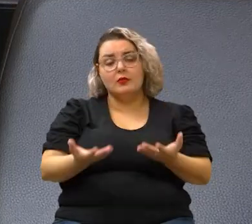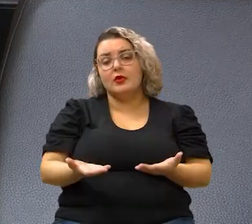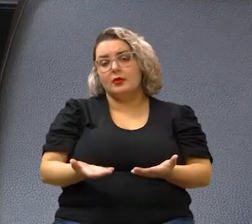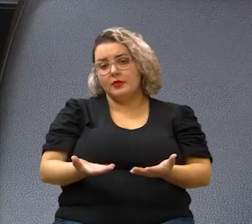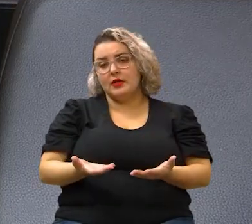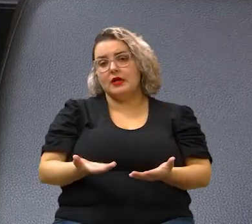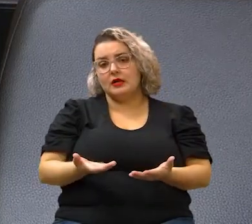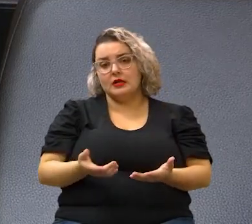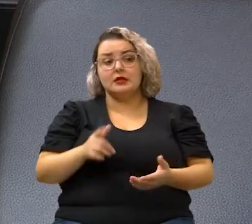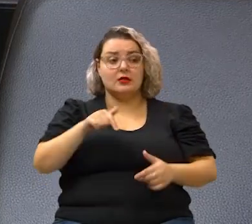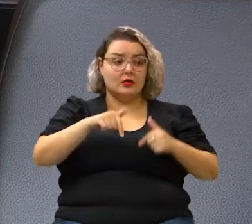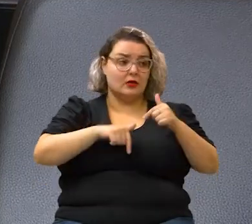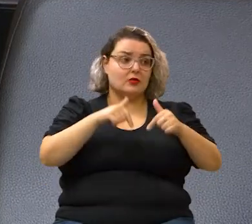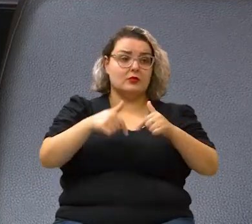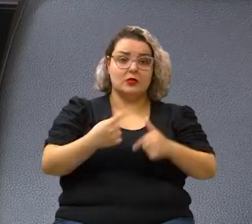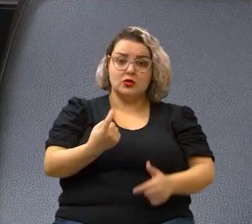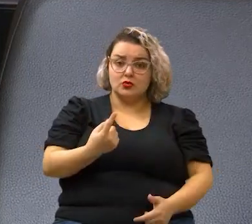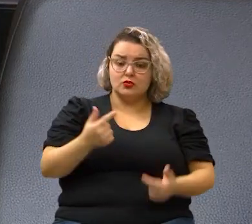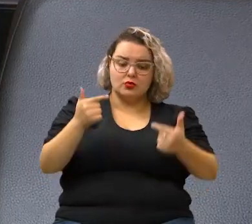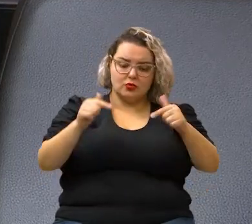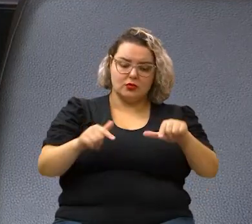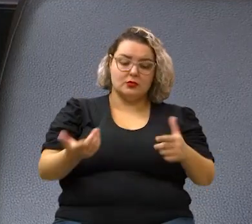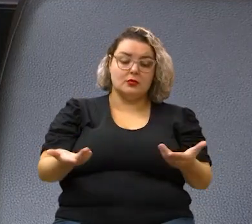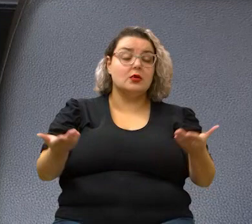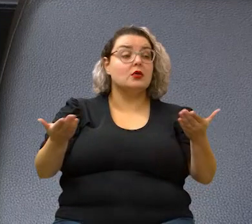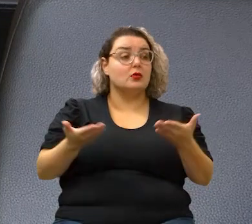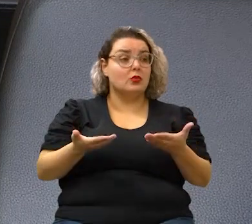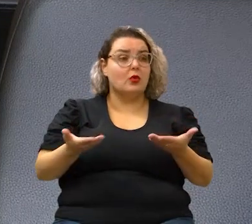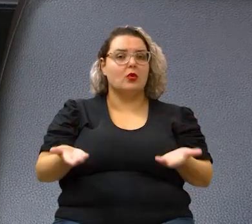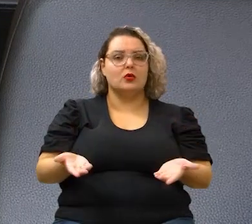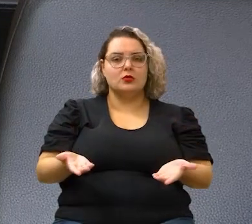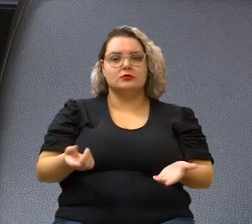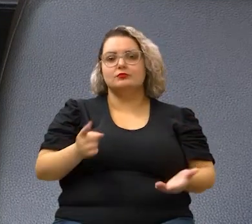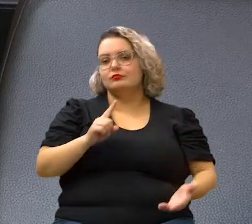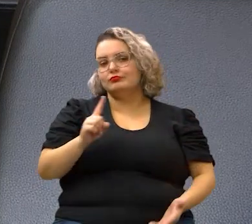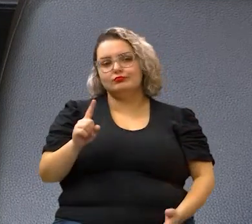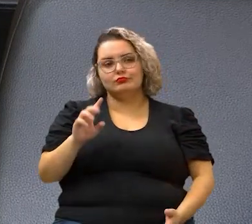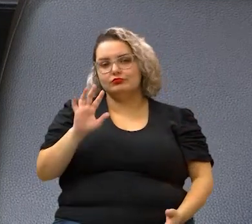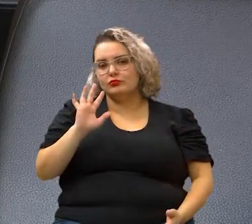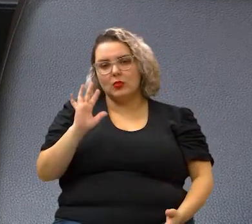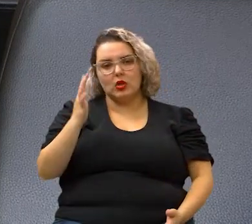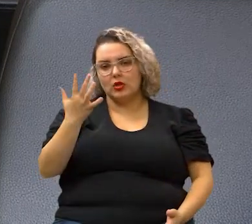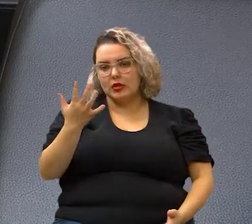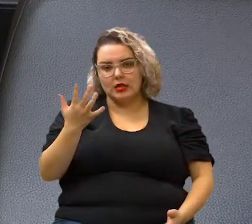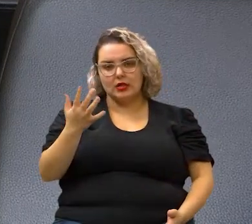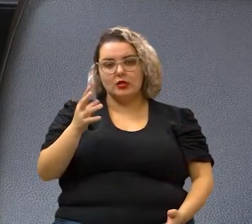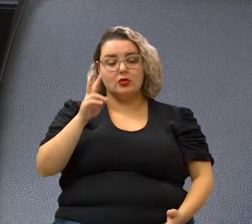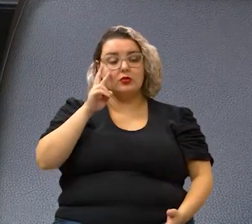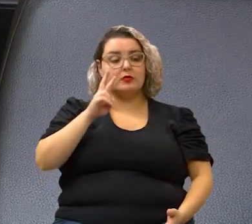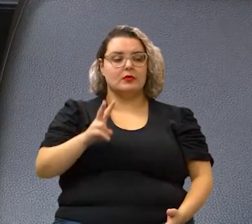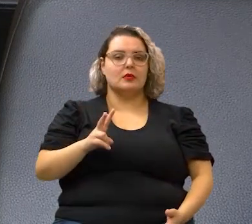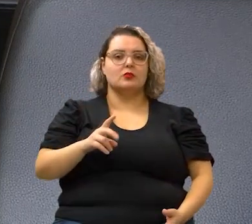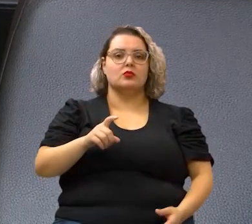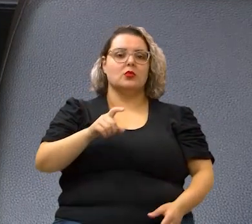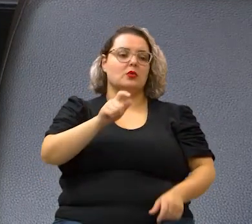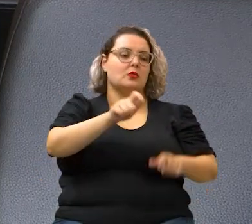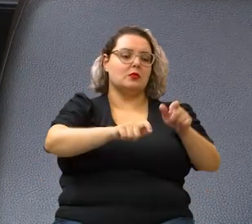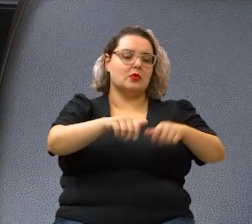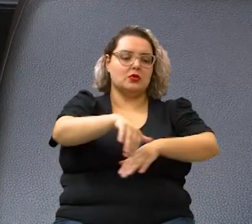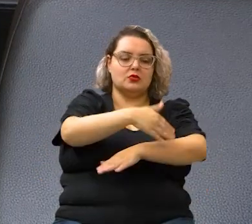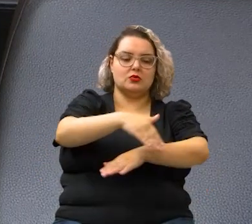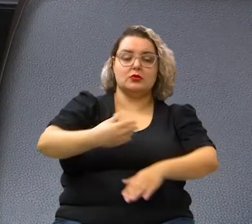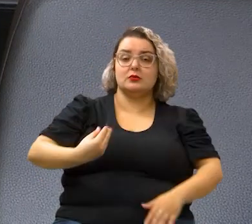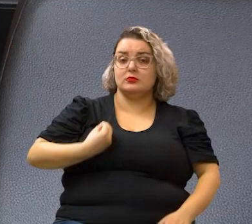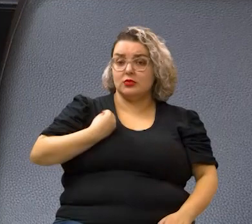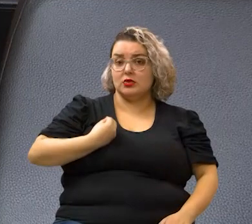familiar. Então, seria um trabalho no mesmo local. E isso hoje a gente não vê ocorrer. O que ocorre hoje? Um dependente químico em